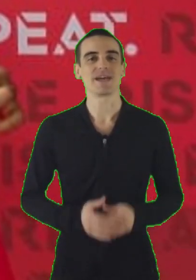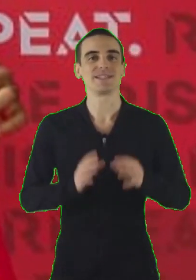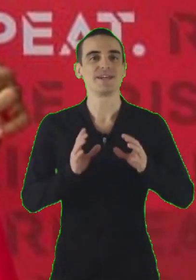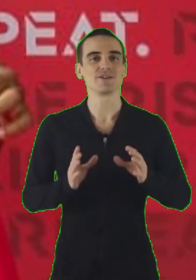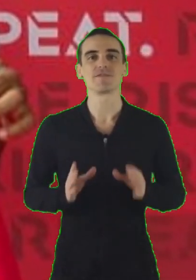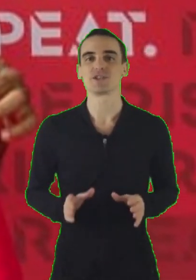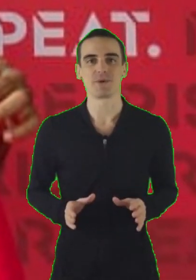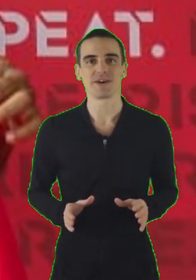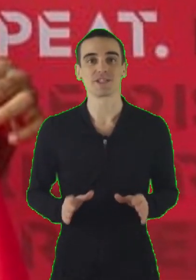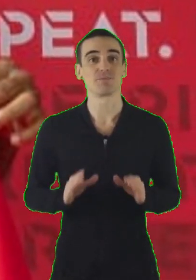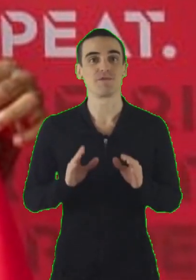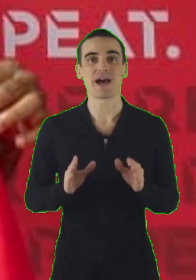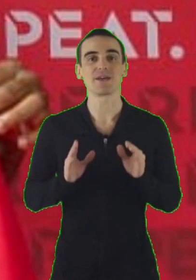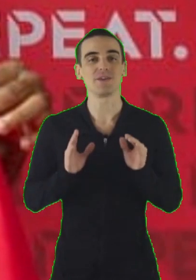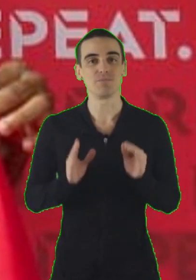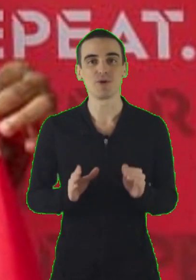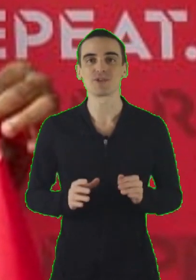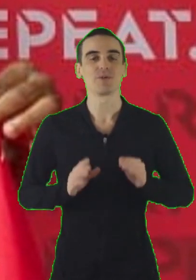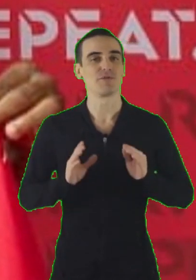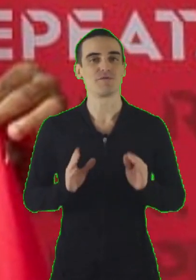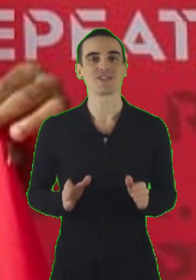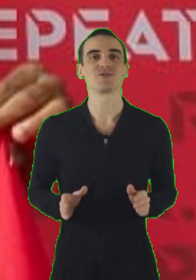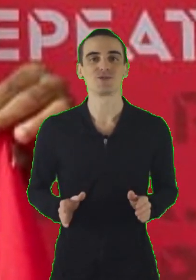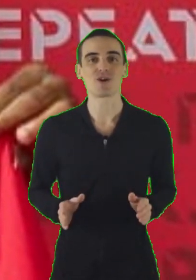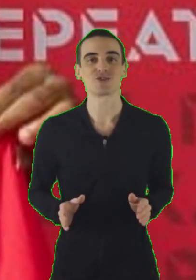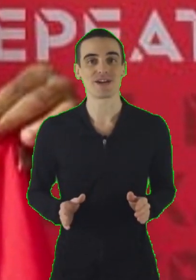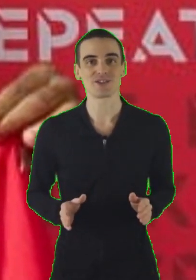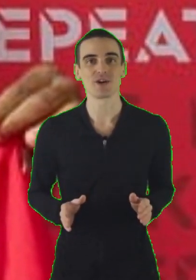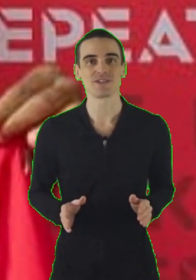Se inscreva no canal, pois a qualquer momento te atualizo com mais novidades sobre o Cruzeiro.